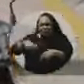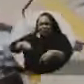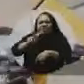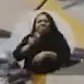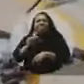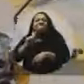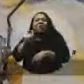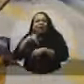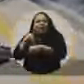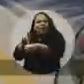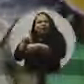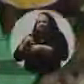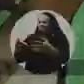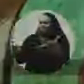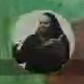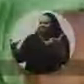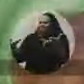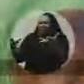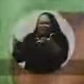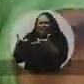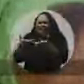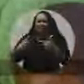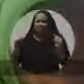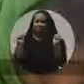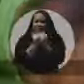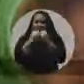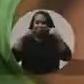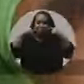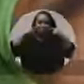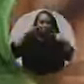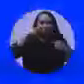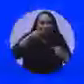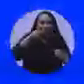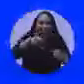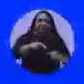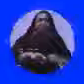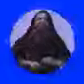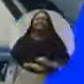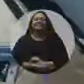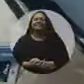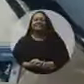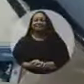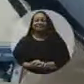Pedrinhas. Coisa maravilhosa, hein? Tamo junto, Bruno!